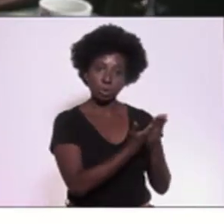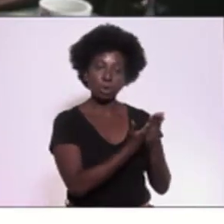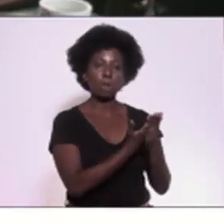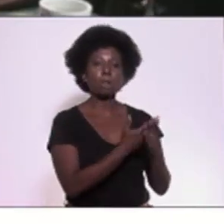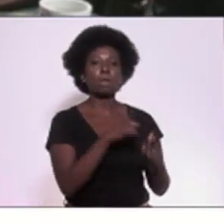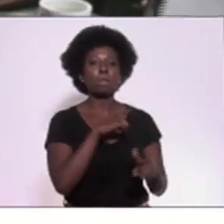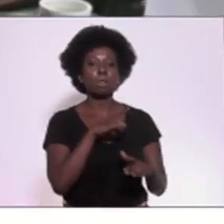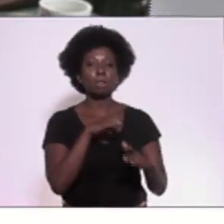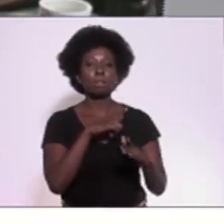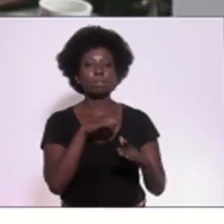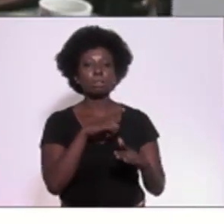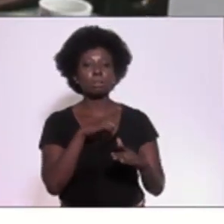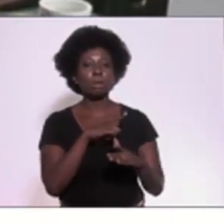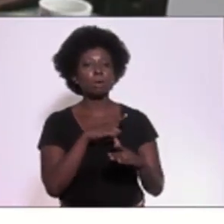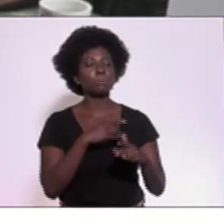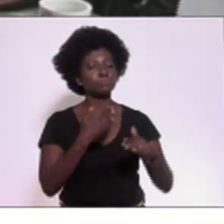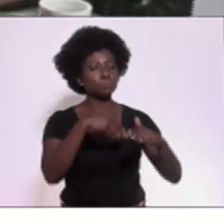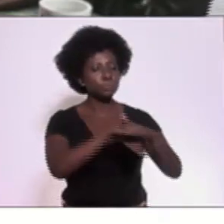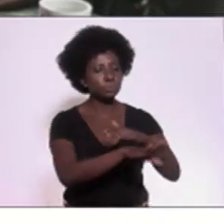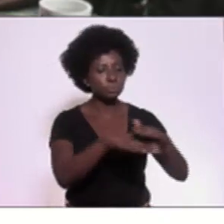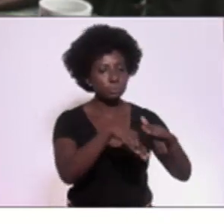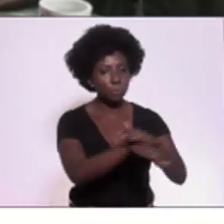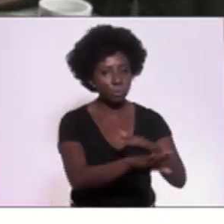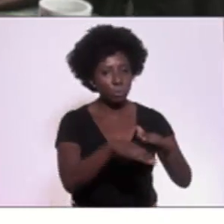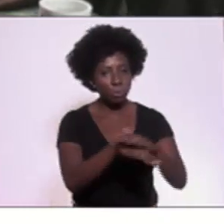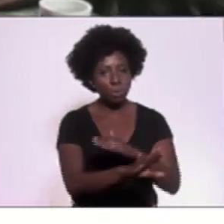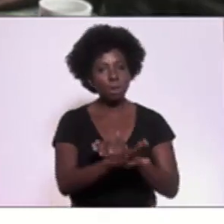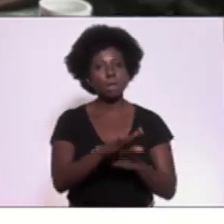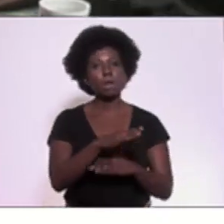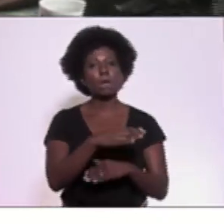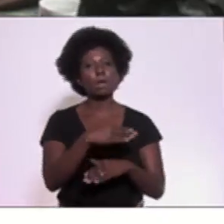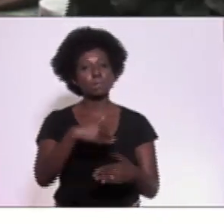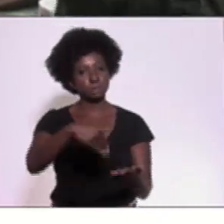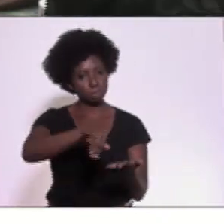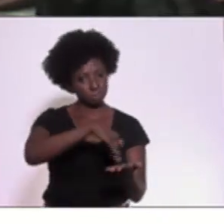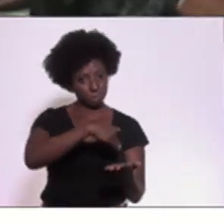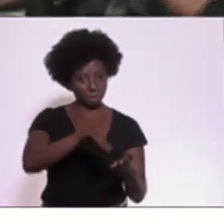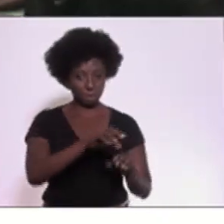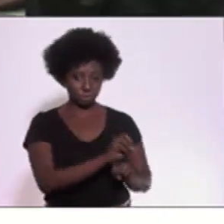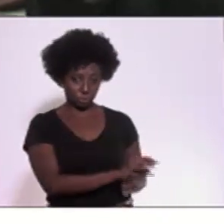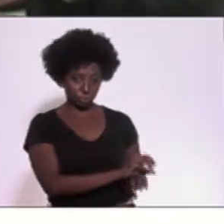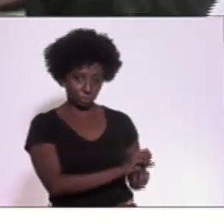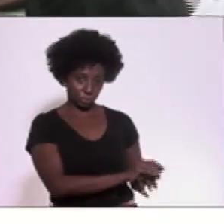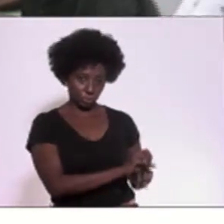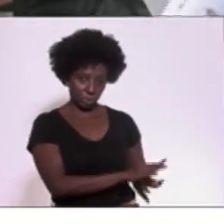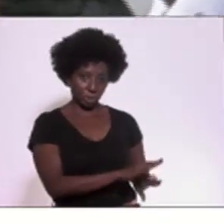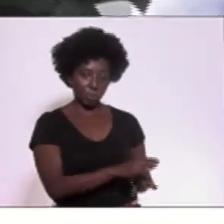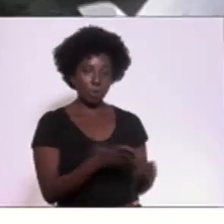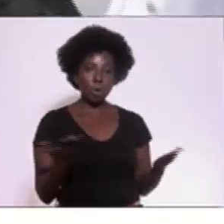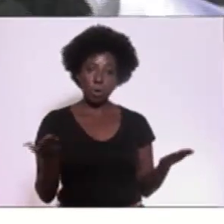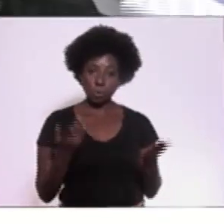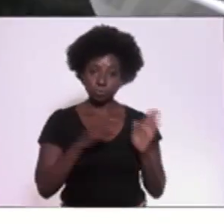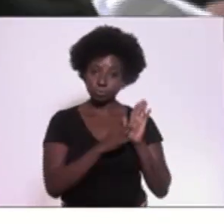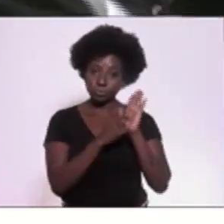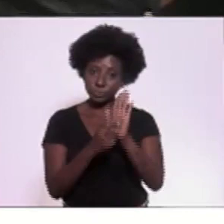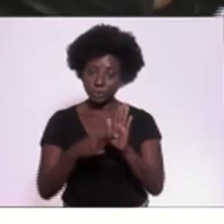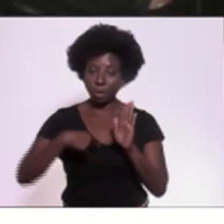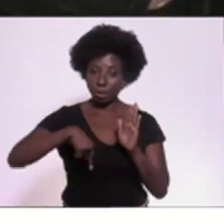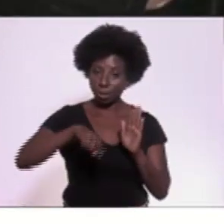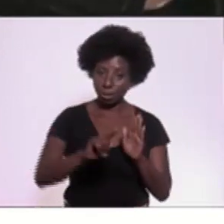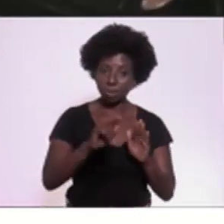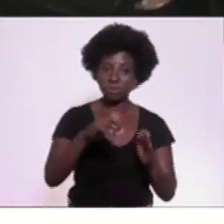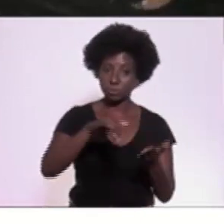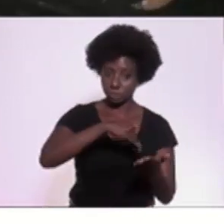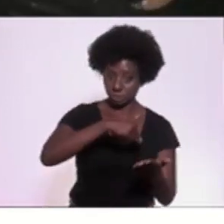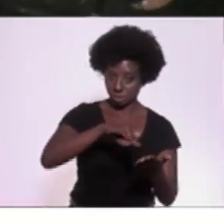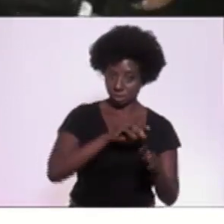arquivo, um depósito, um arquivo morto da Secretaria de Estado de Educação. Eu tive a oportunidade de levar o secretário de Estado de